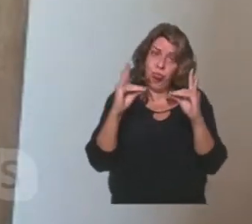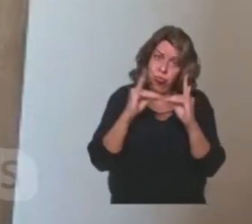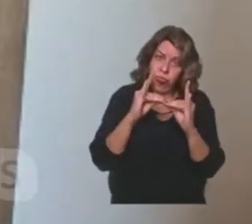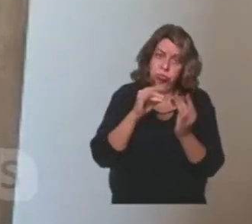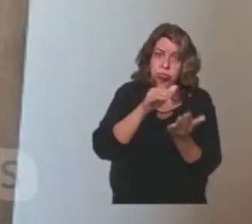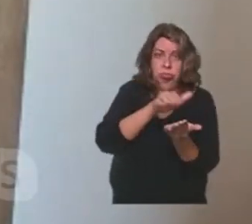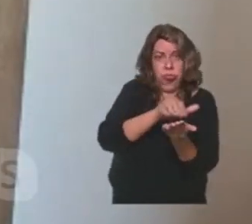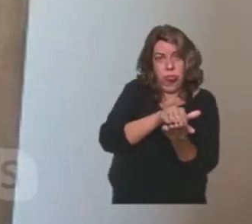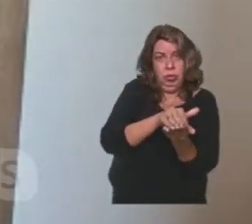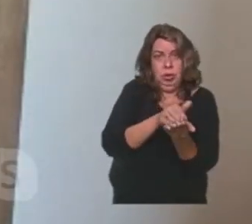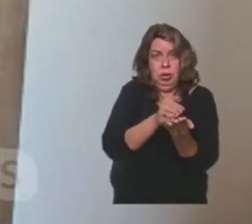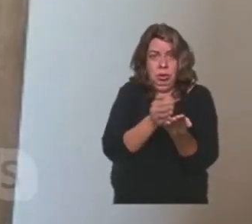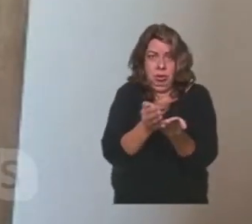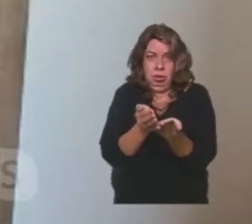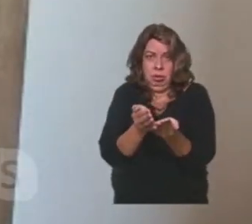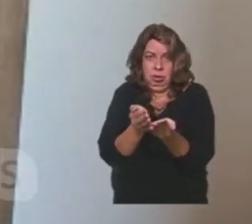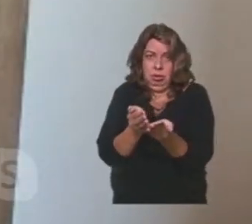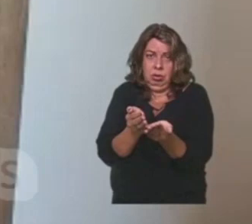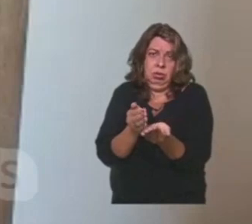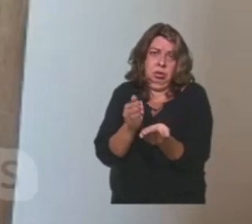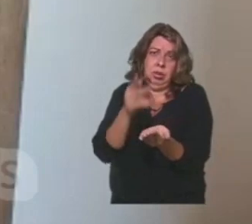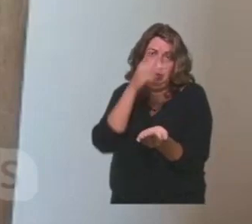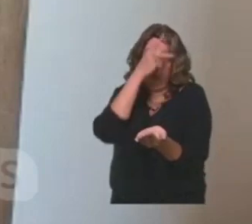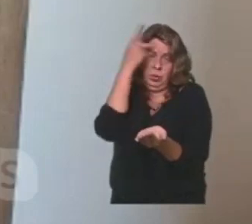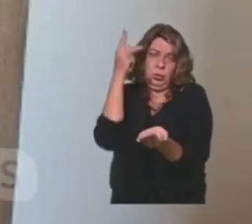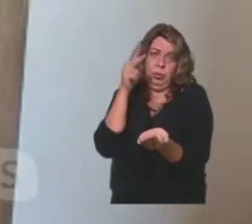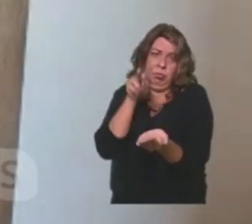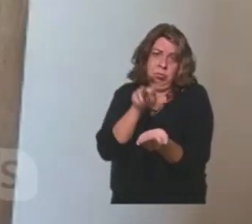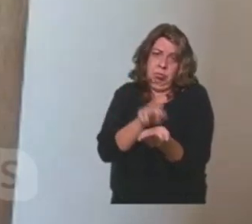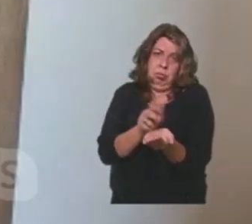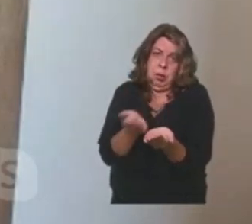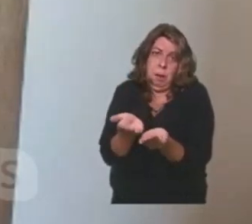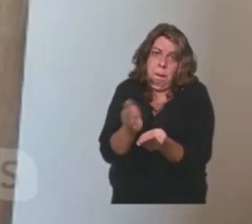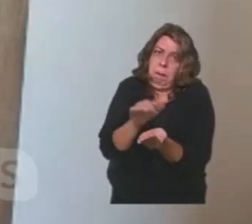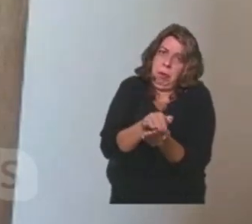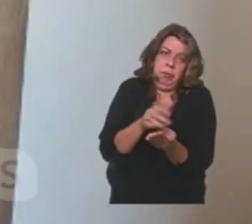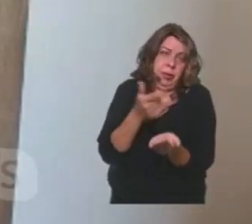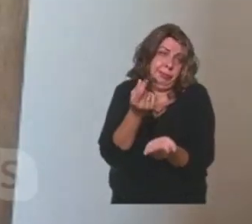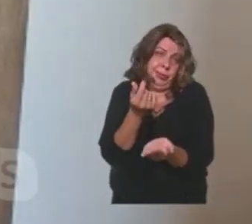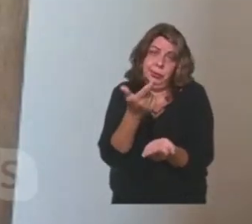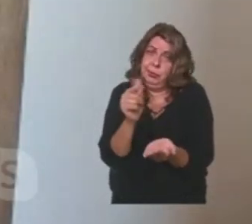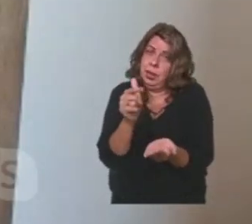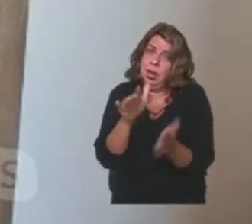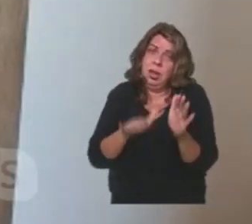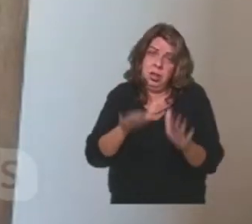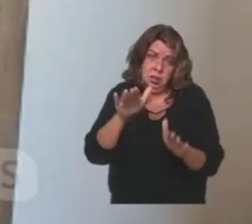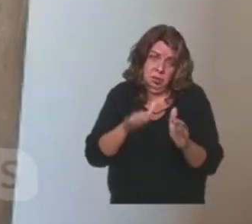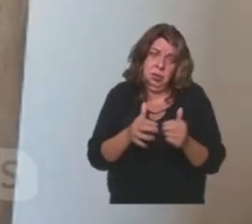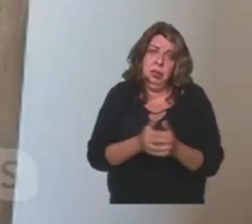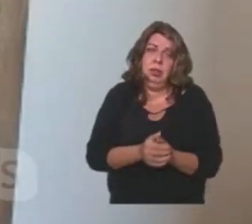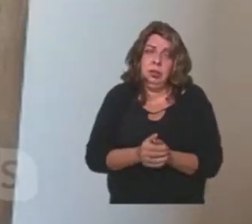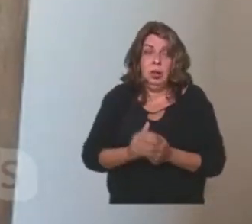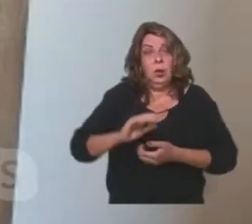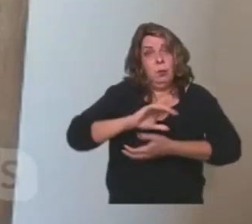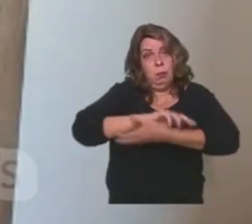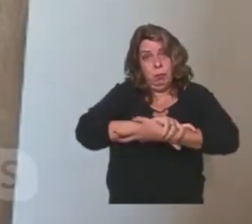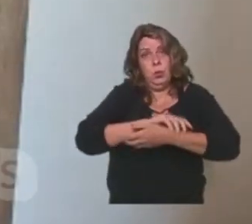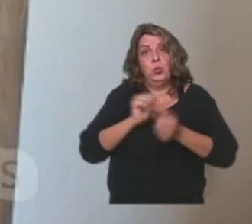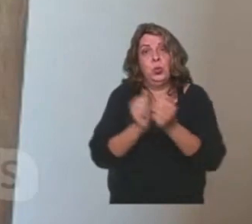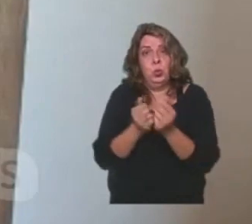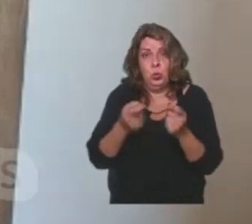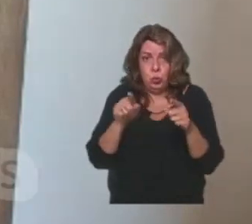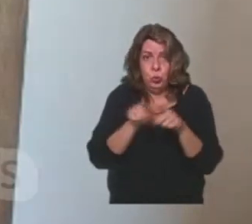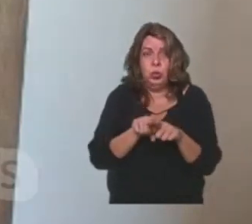filho. E aí o GAC entra, né, com a parceria fantástica que nós temos, com uma parceira nossa, e aí